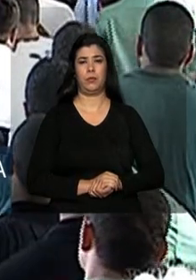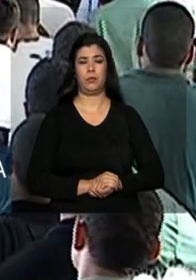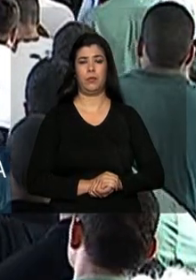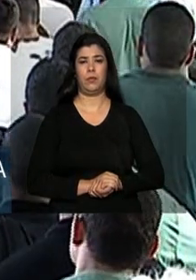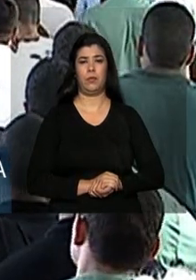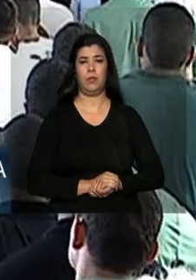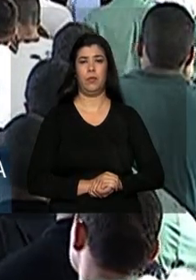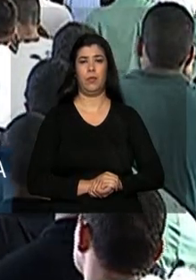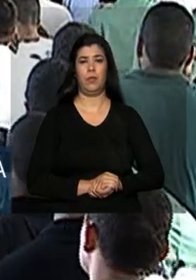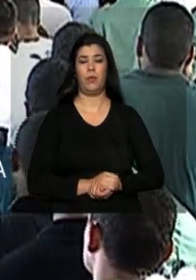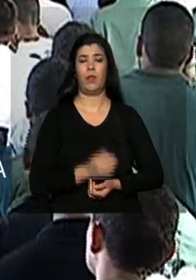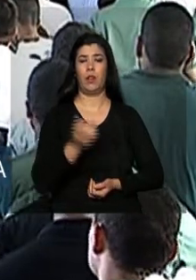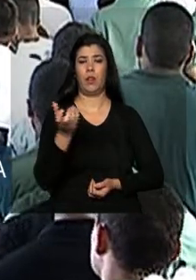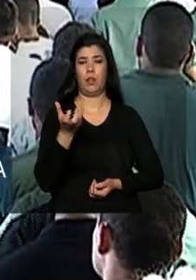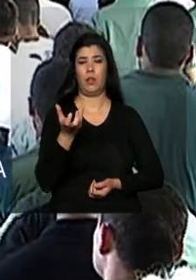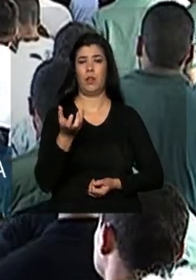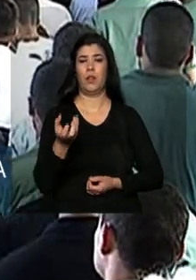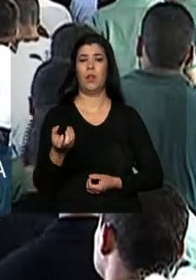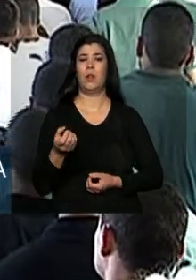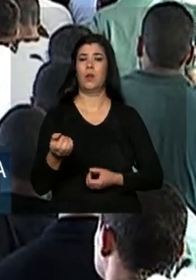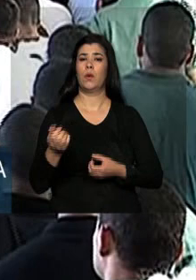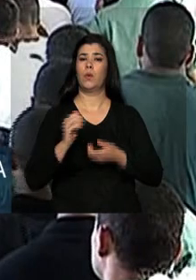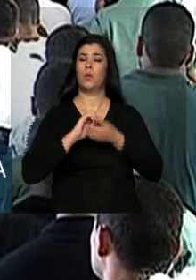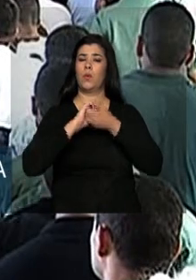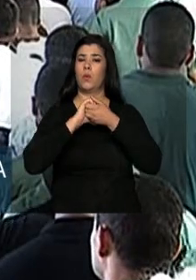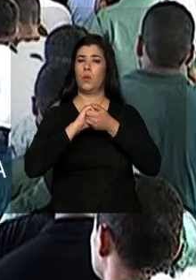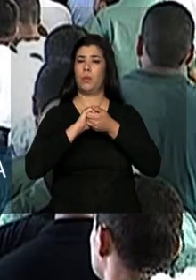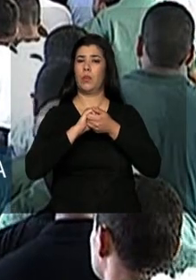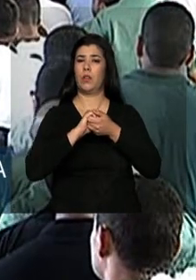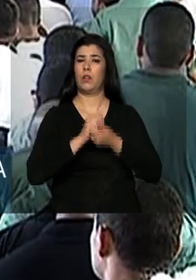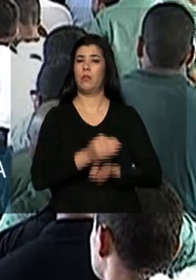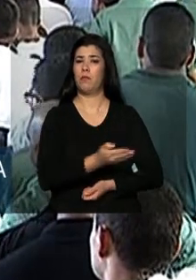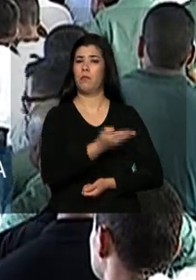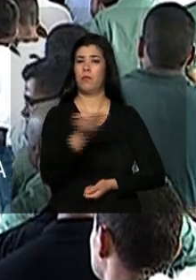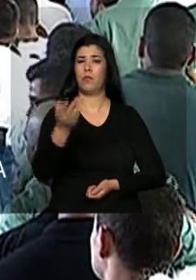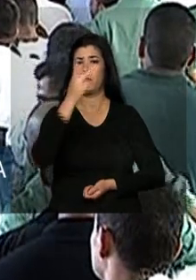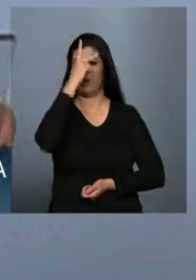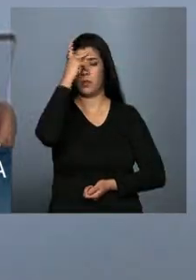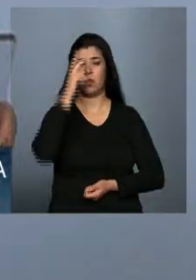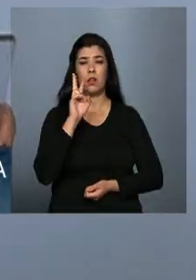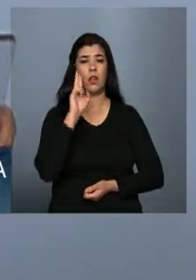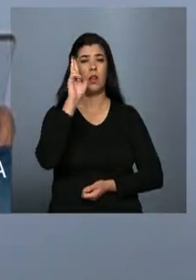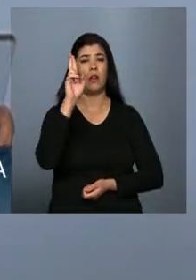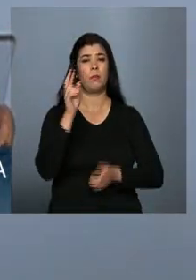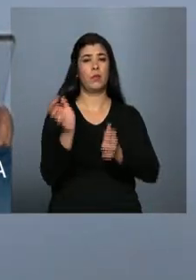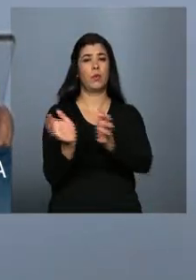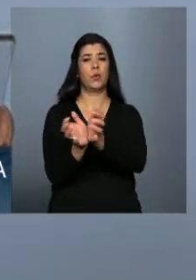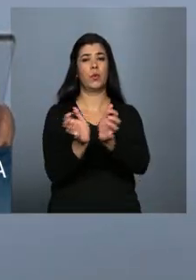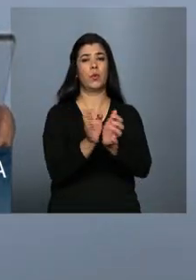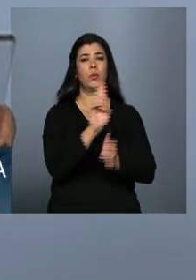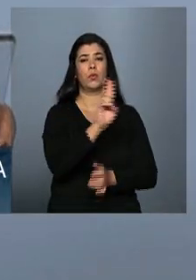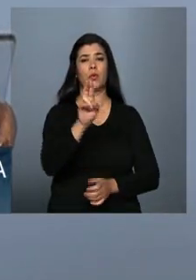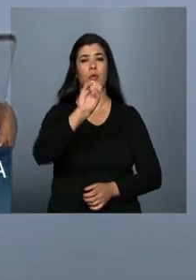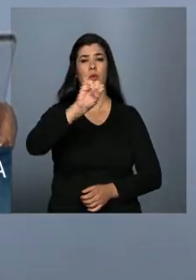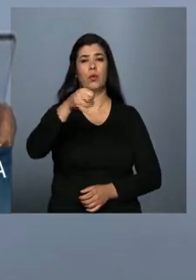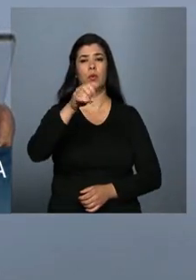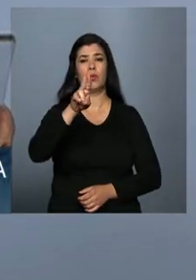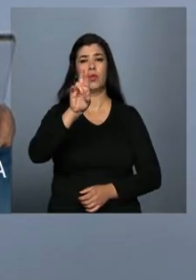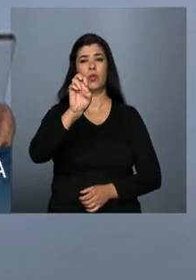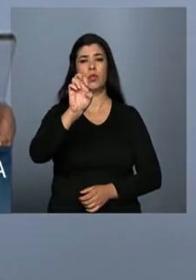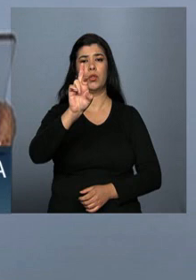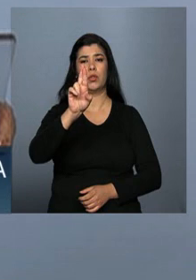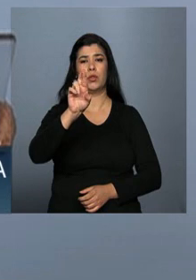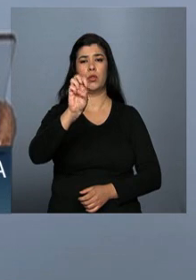Queria cumprimentar os representantes dos movimentos de moradia. A Jurema, da